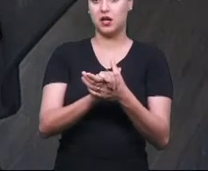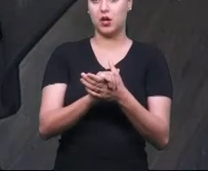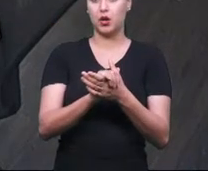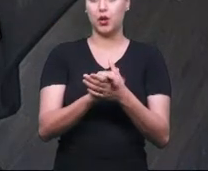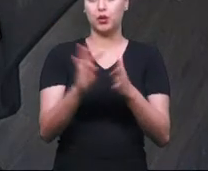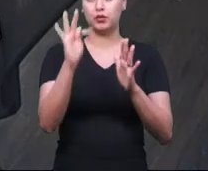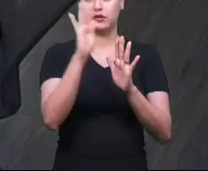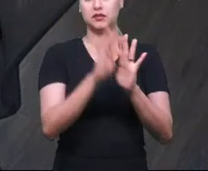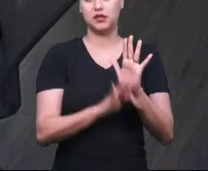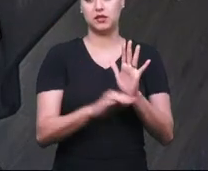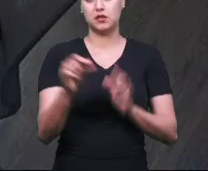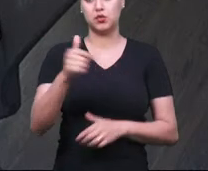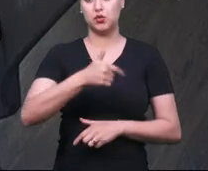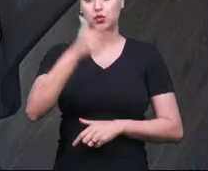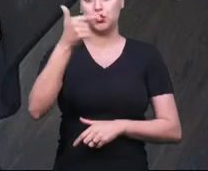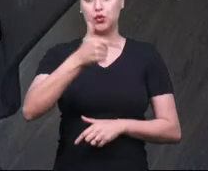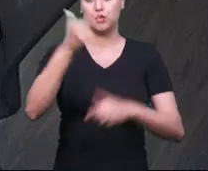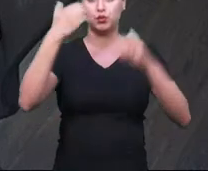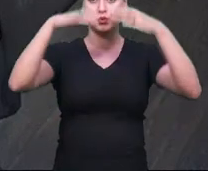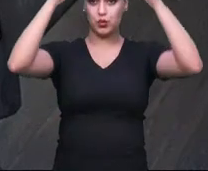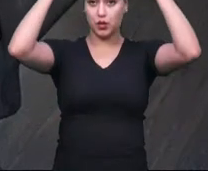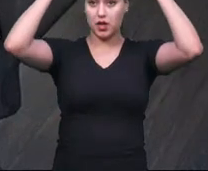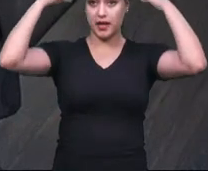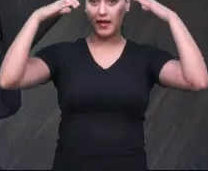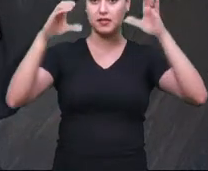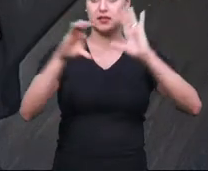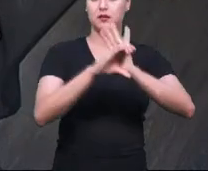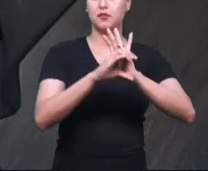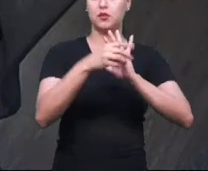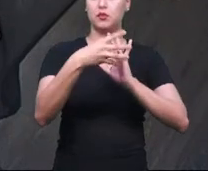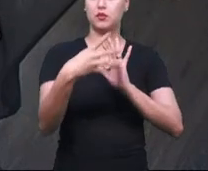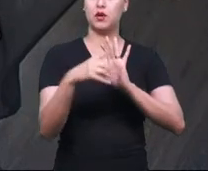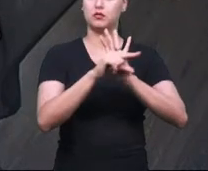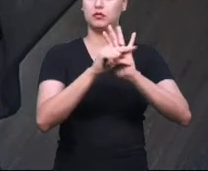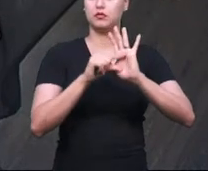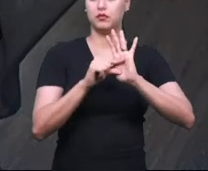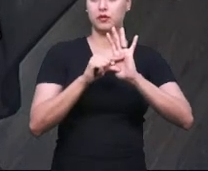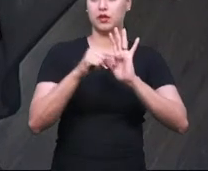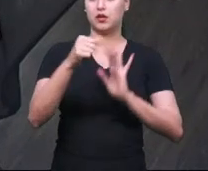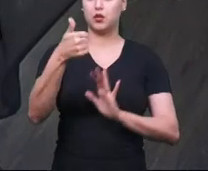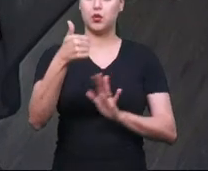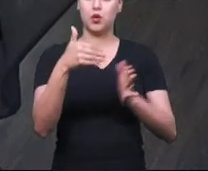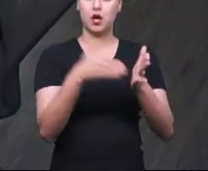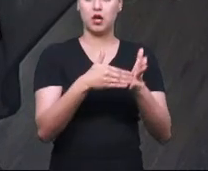segundo livro dos Reis, capítulo 4. Versos de